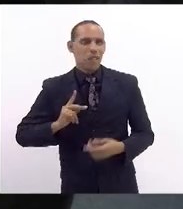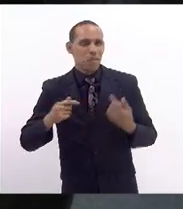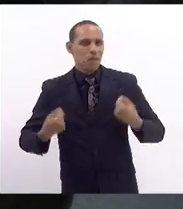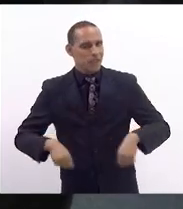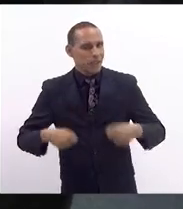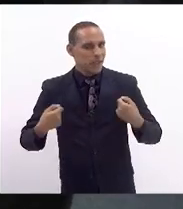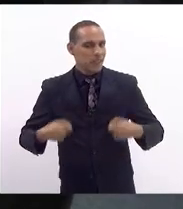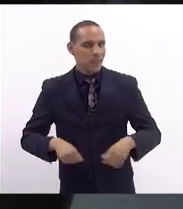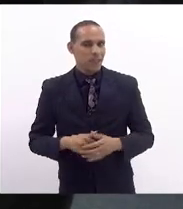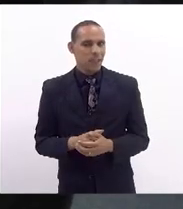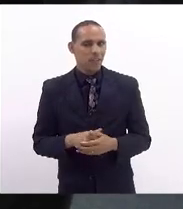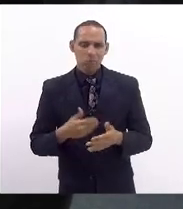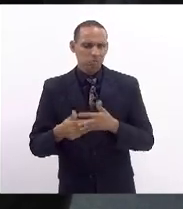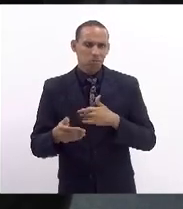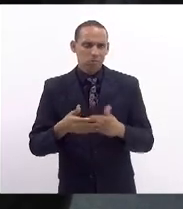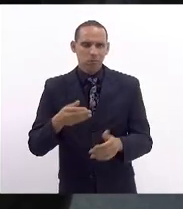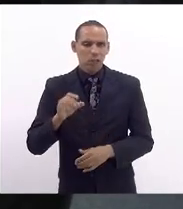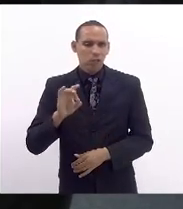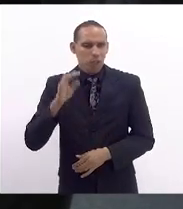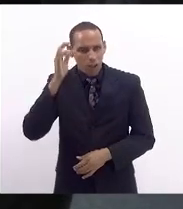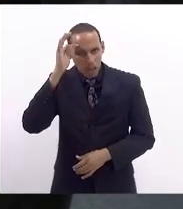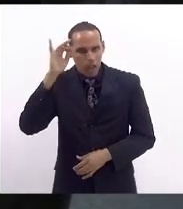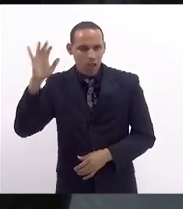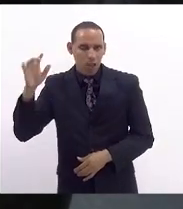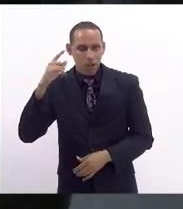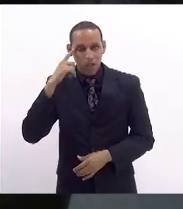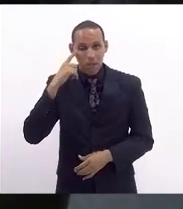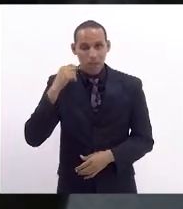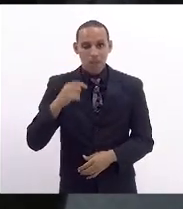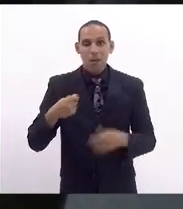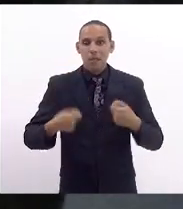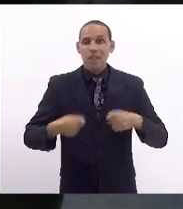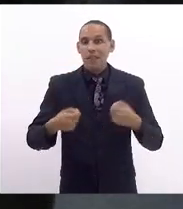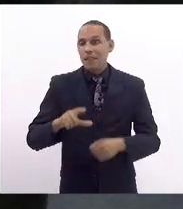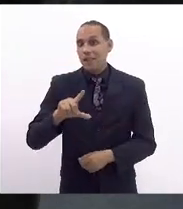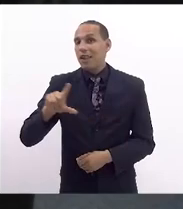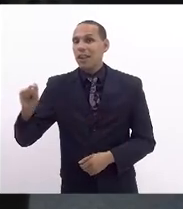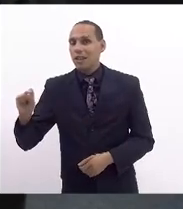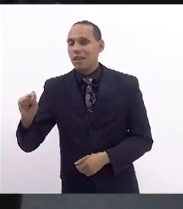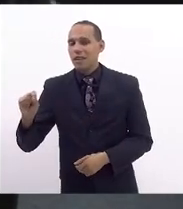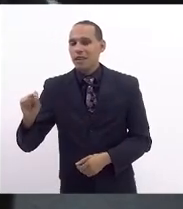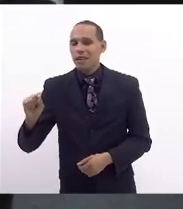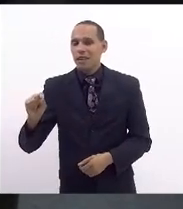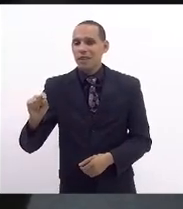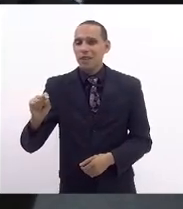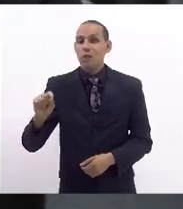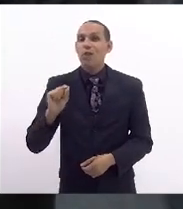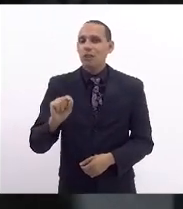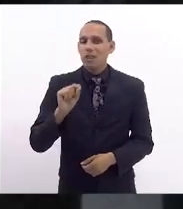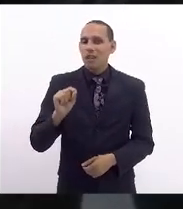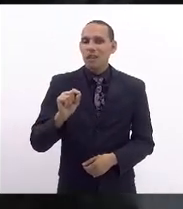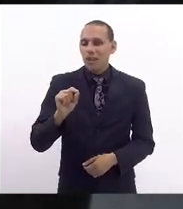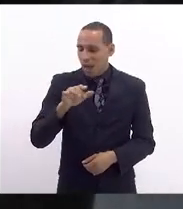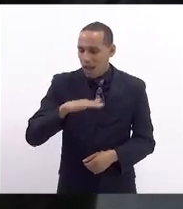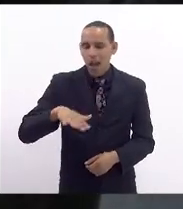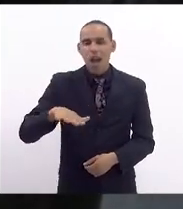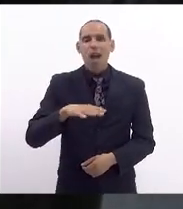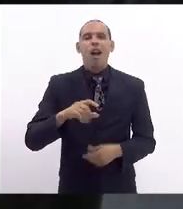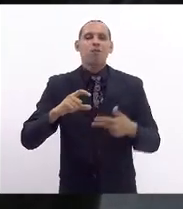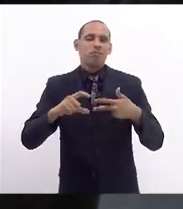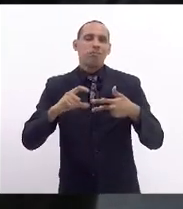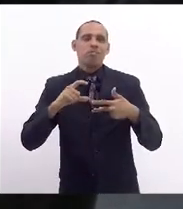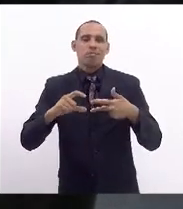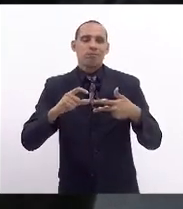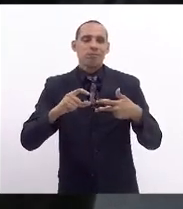nem que Teoricamente sair que ela só tá lá Teoricamente do âmbito do Poder